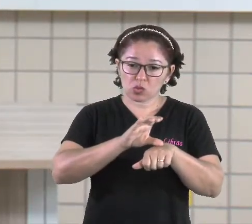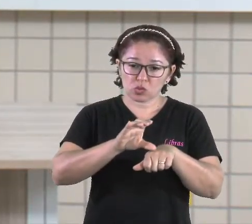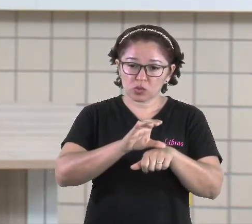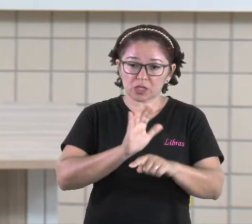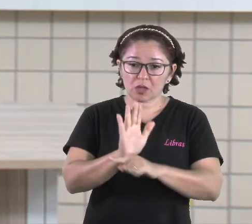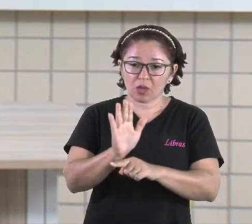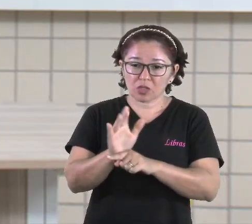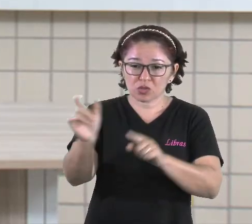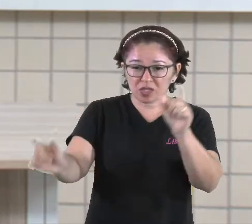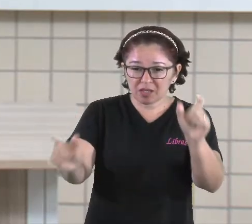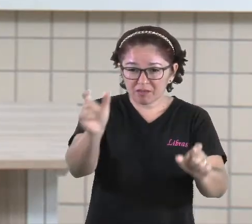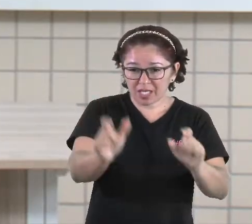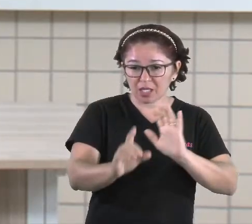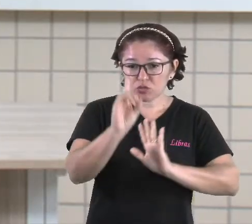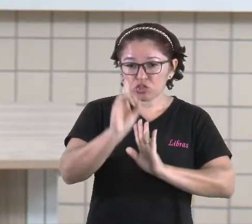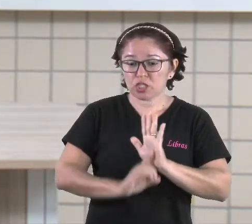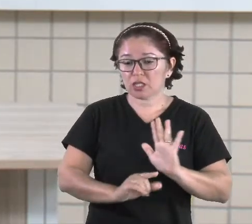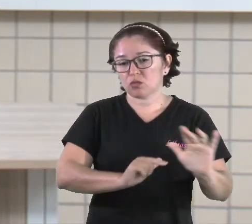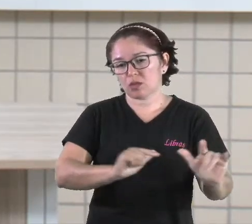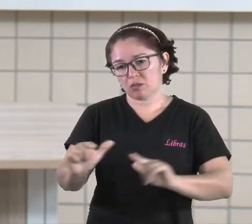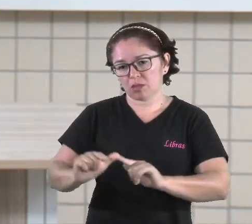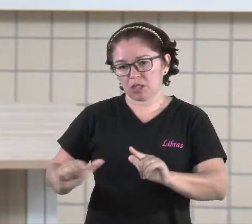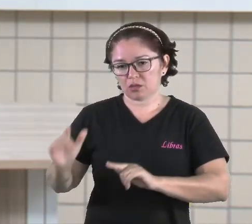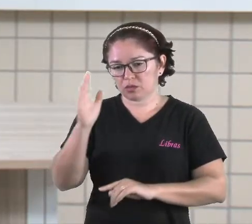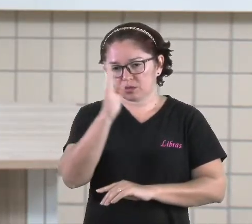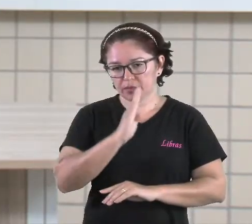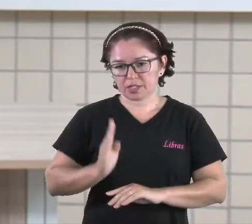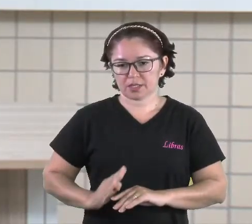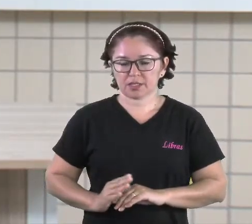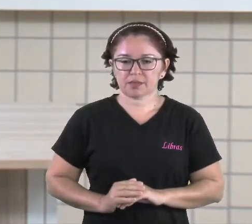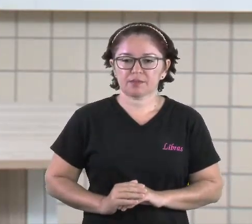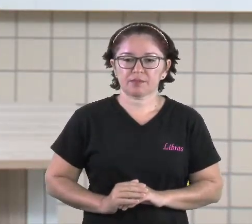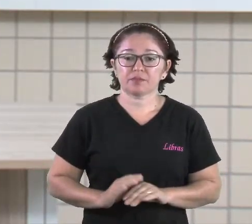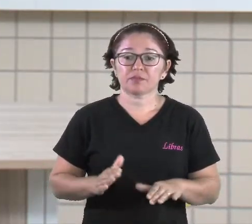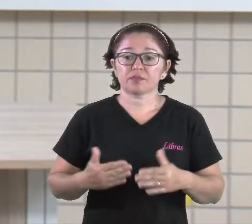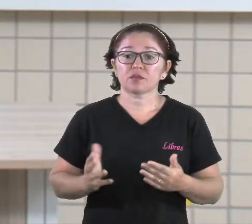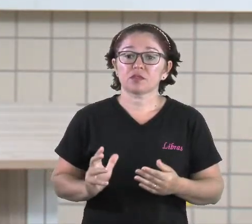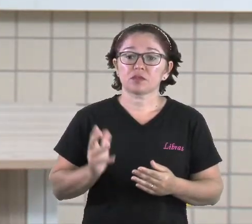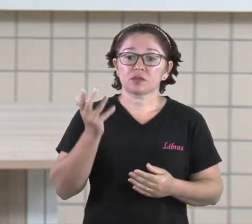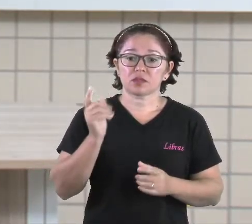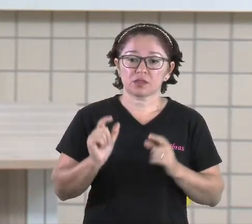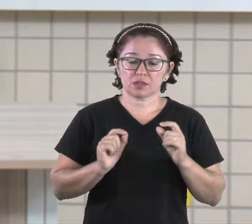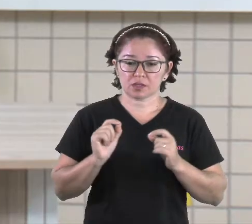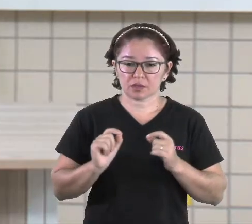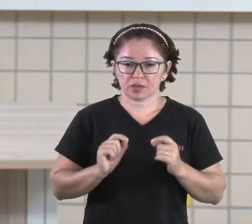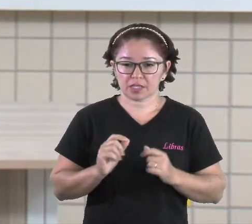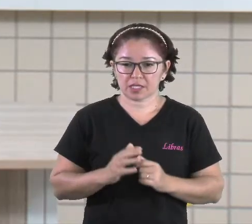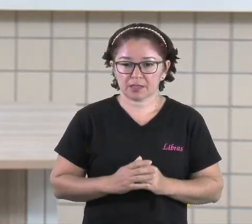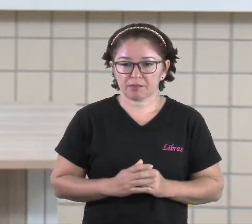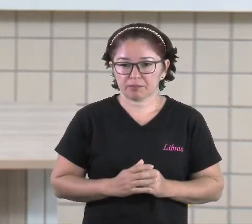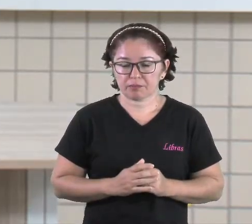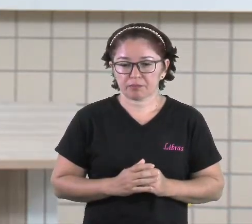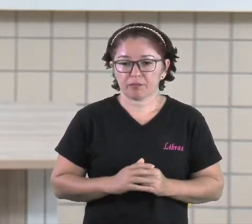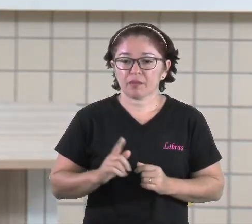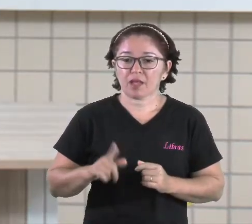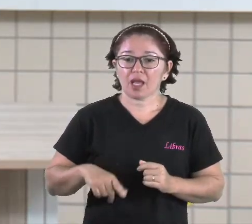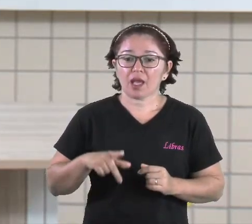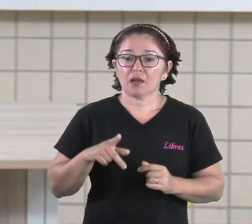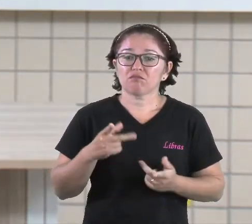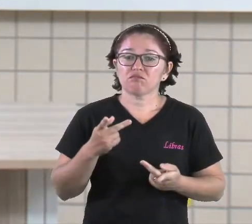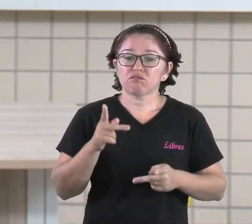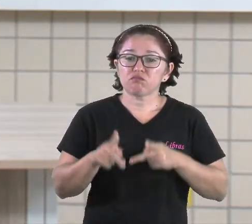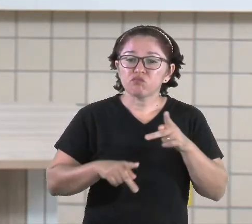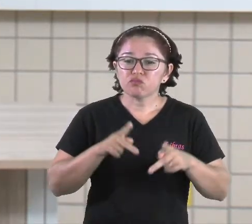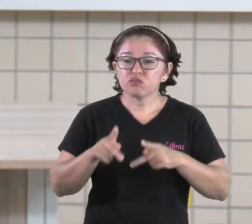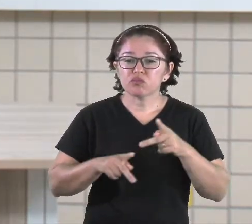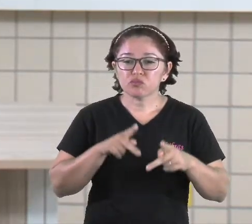de benefícios aos trabalhadores. Nesse momento surgiu no Brasil o que nós vamos chamar de populismo. O que é